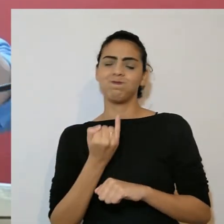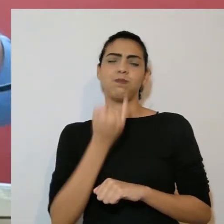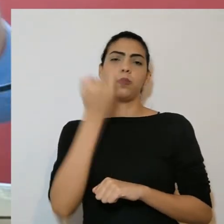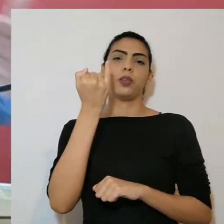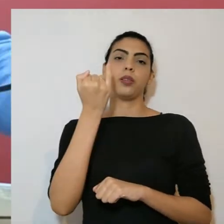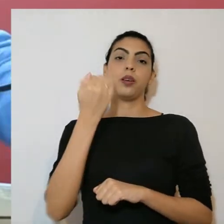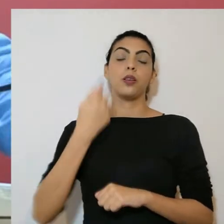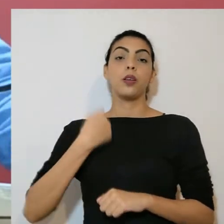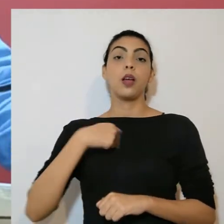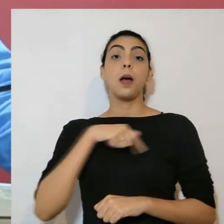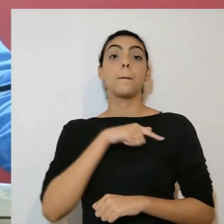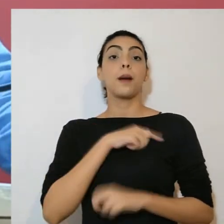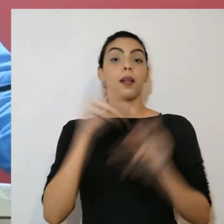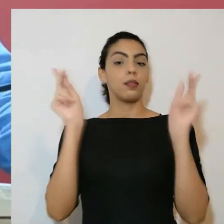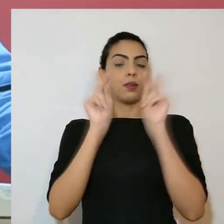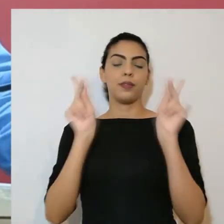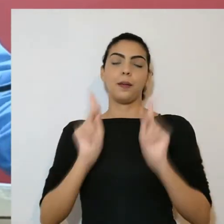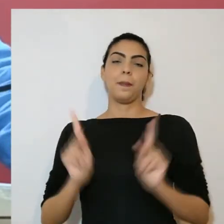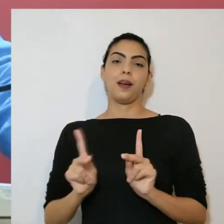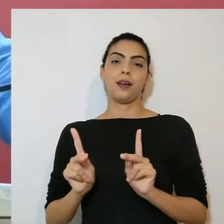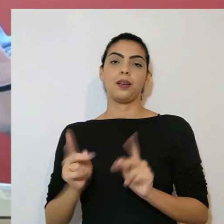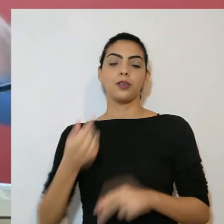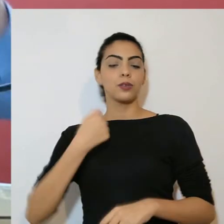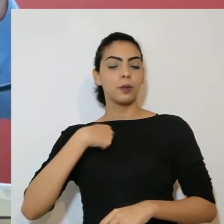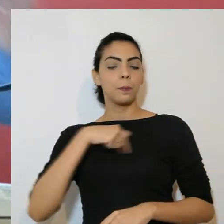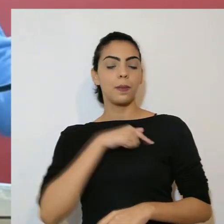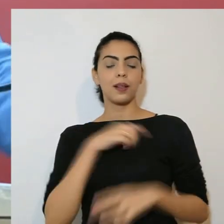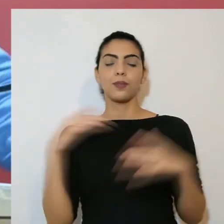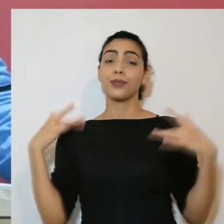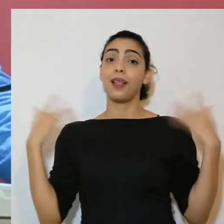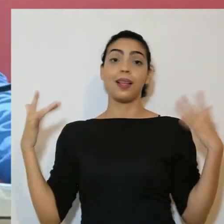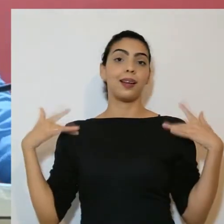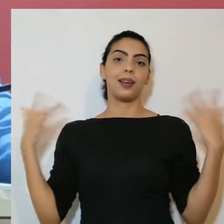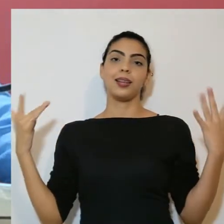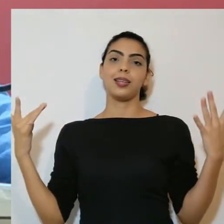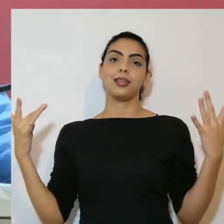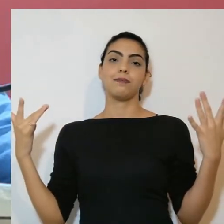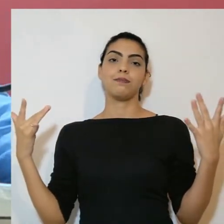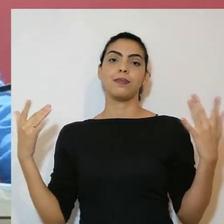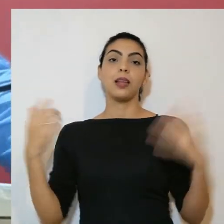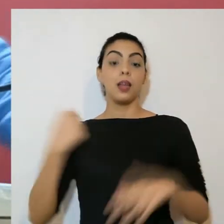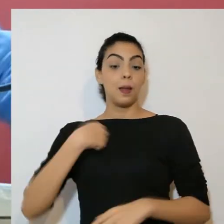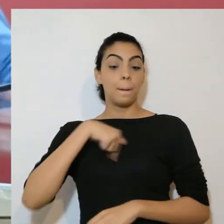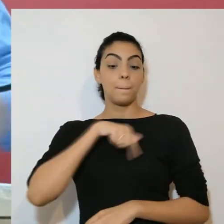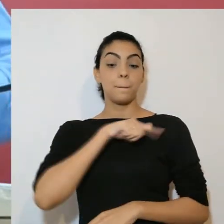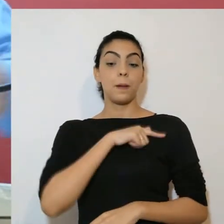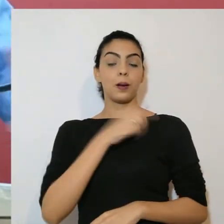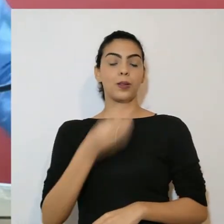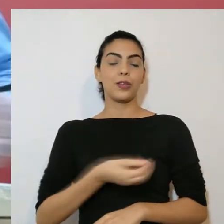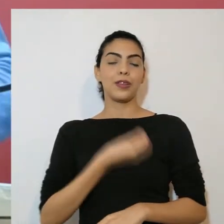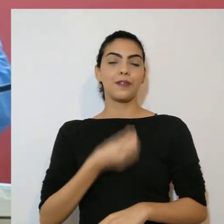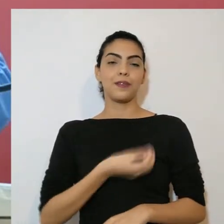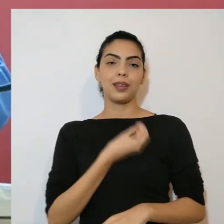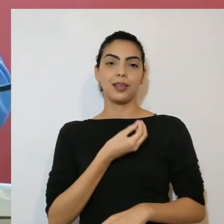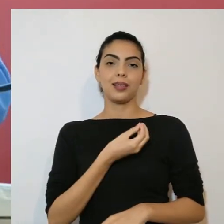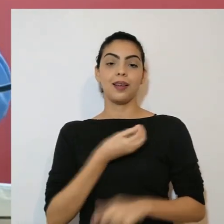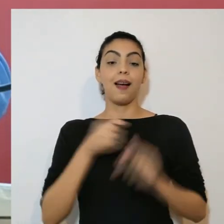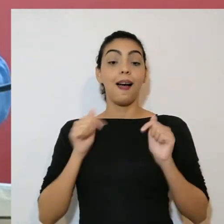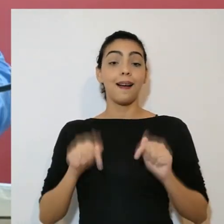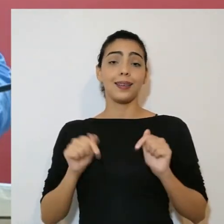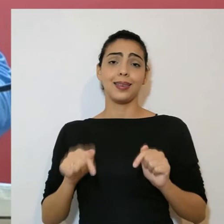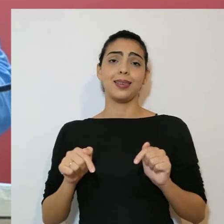é fundamental para a nossa paz, para a nossa alegria, para a nossa